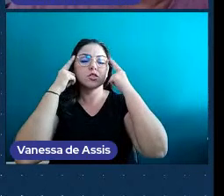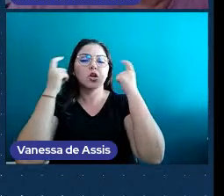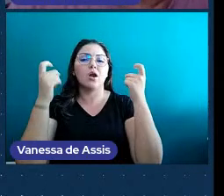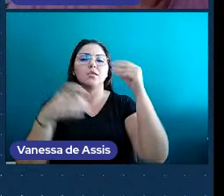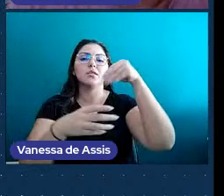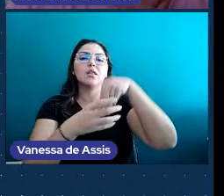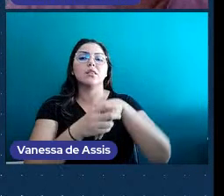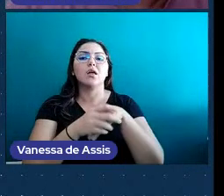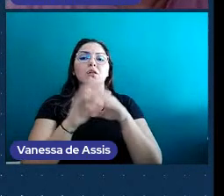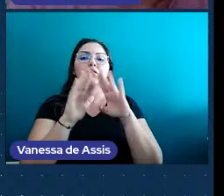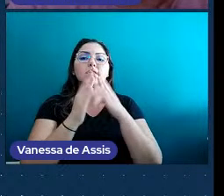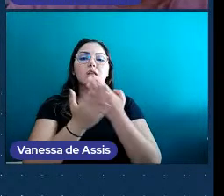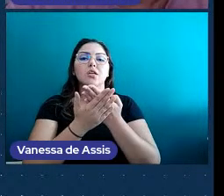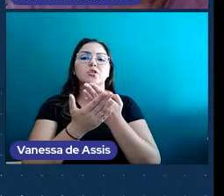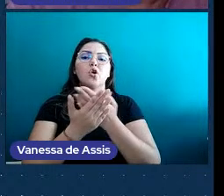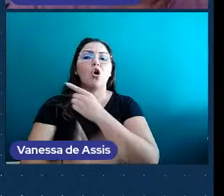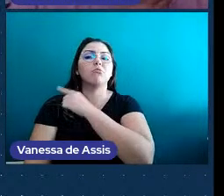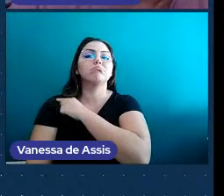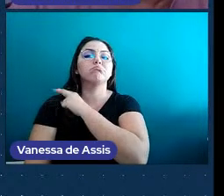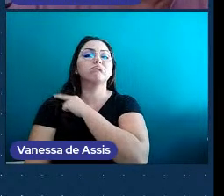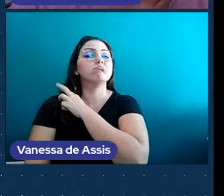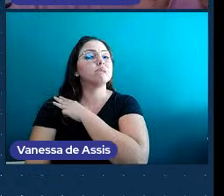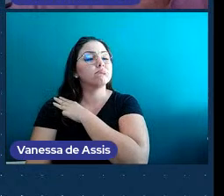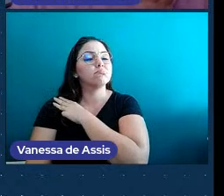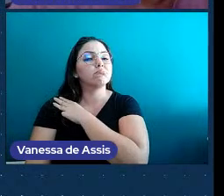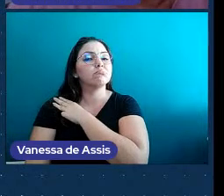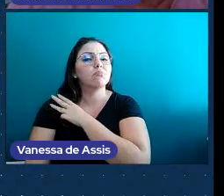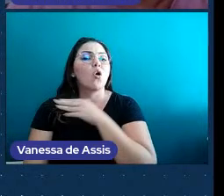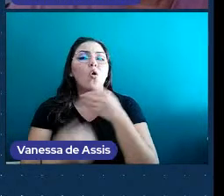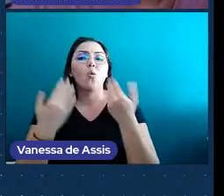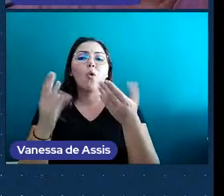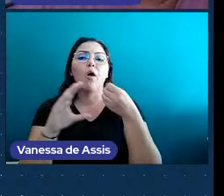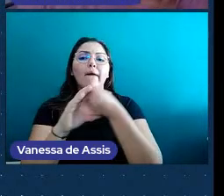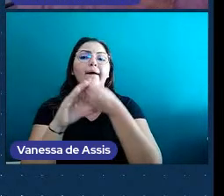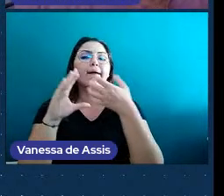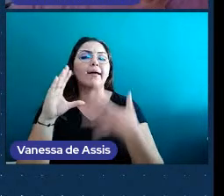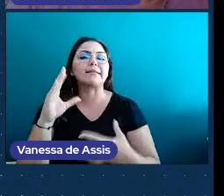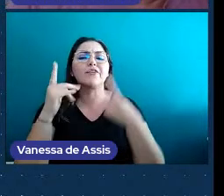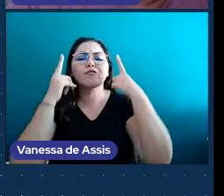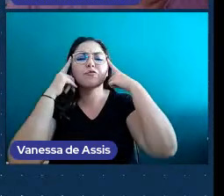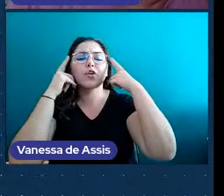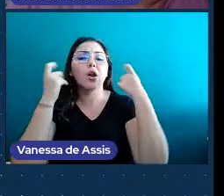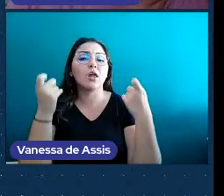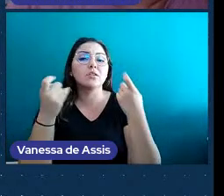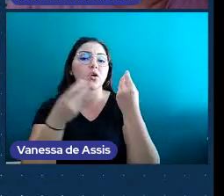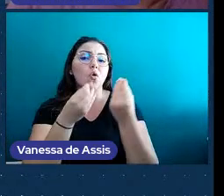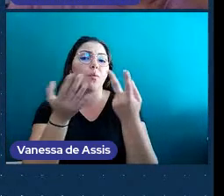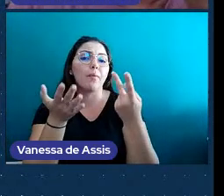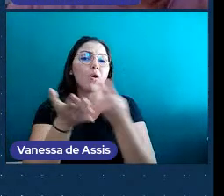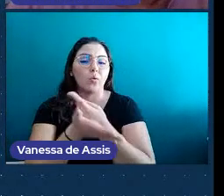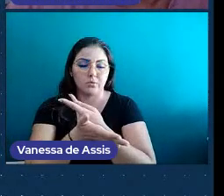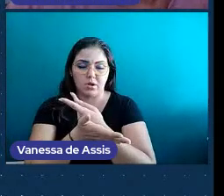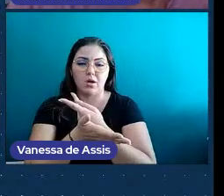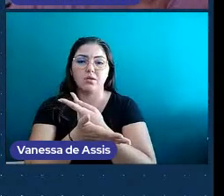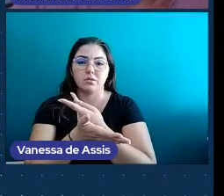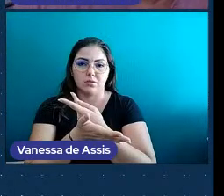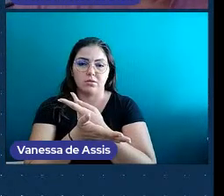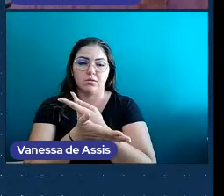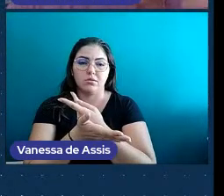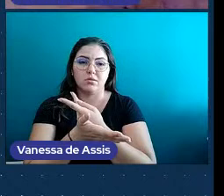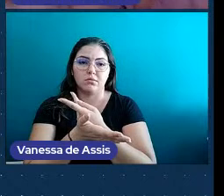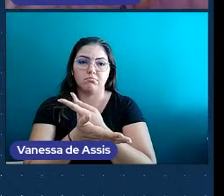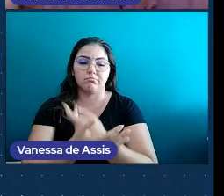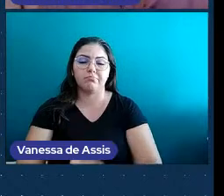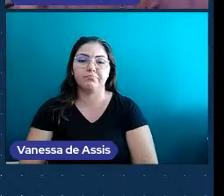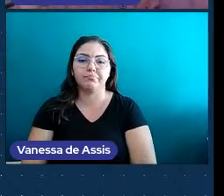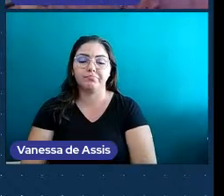ensino médio? O que caracteriza essa violência lá? Ou como se caracteriza a violência nas escolas de ensino médio? Como tem se caracterizado?